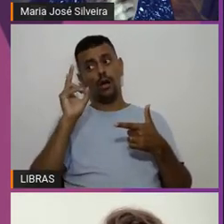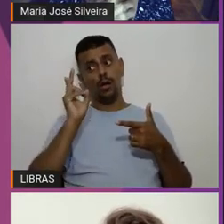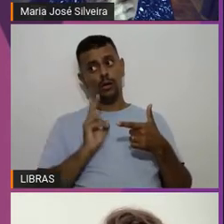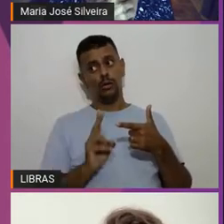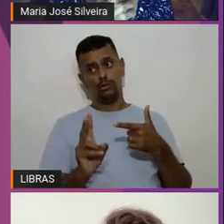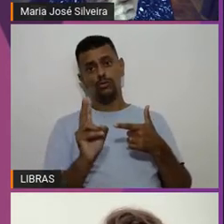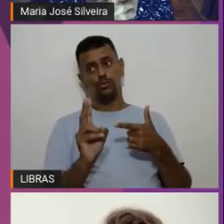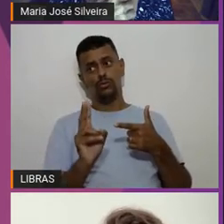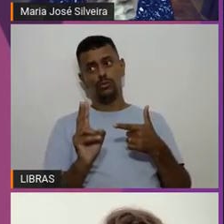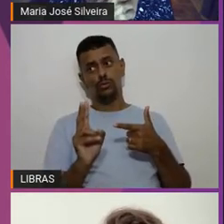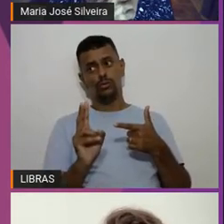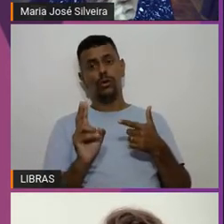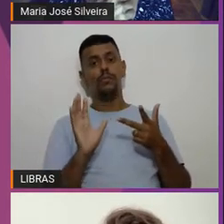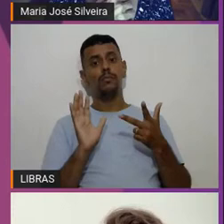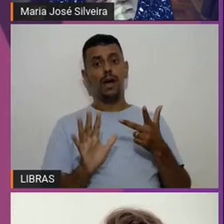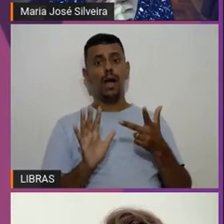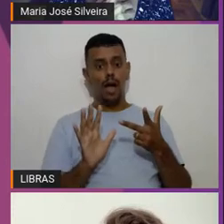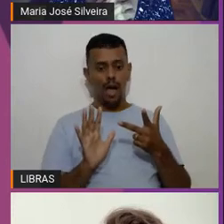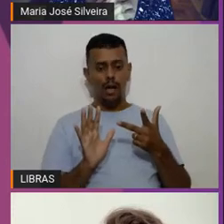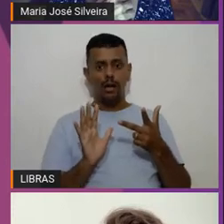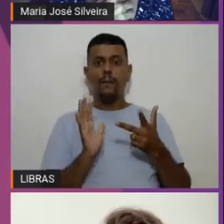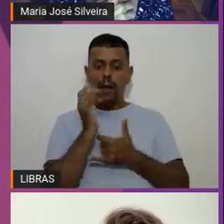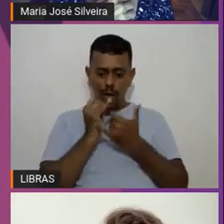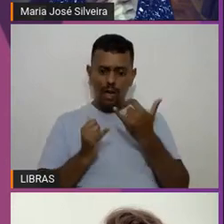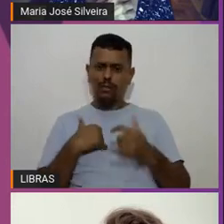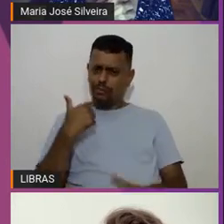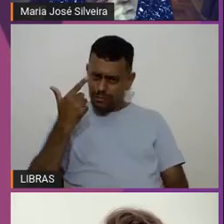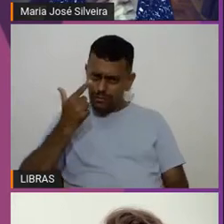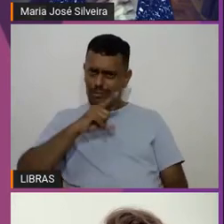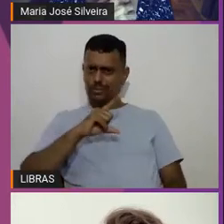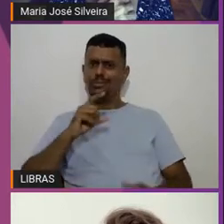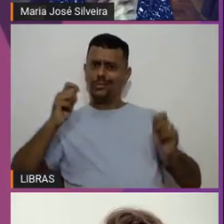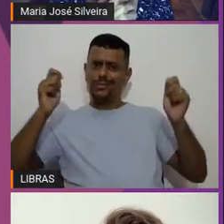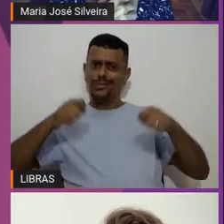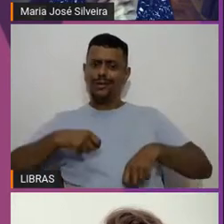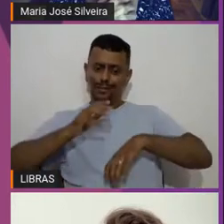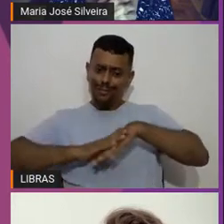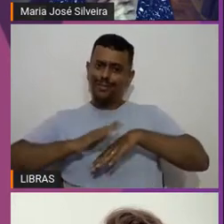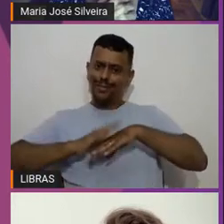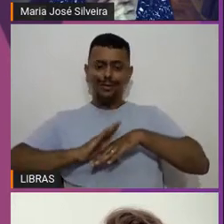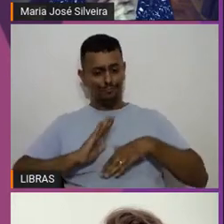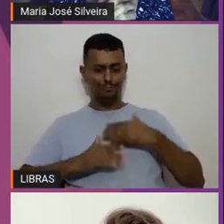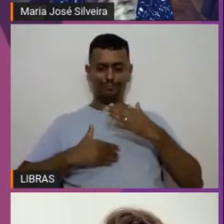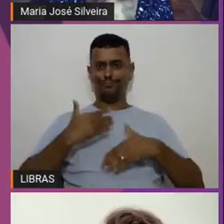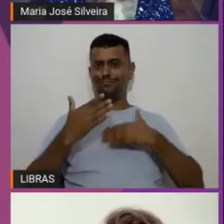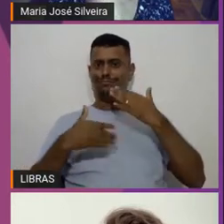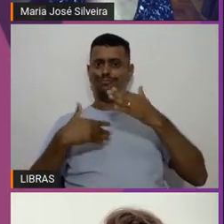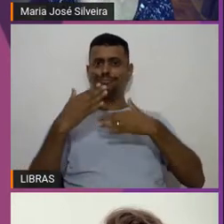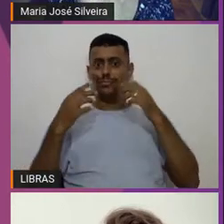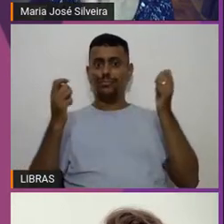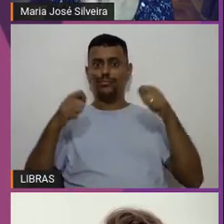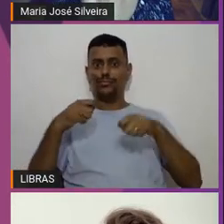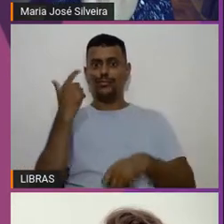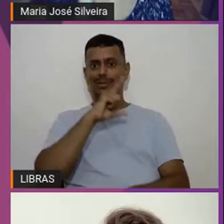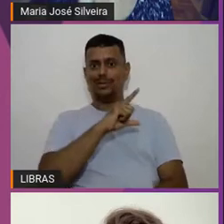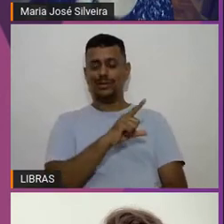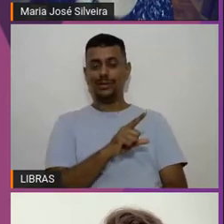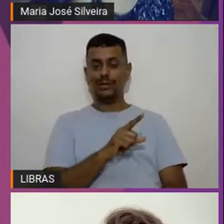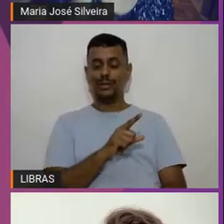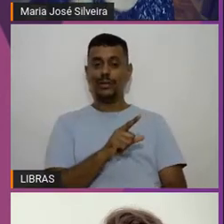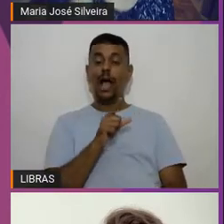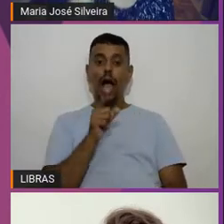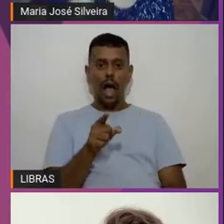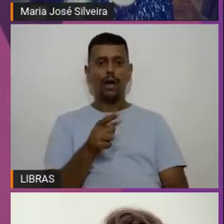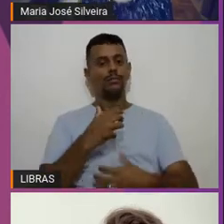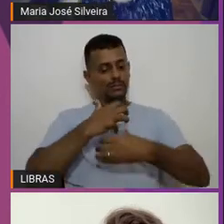cansado só um pouquinho de construir alguma coisa com isso E aí tem um E aí